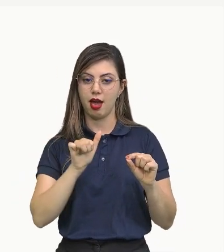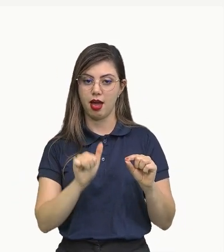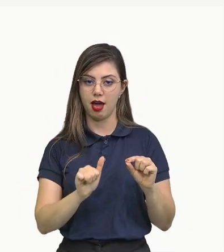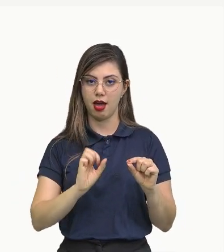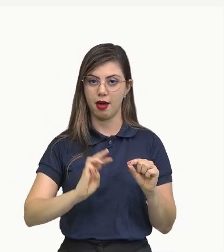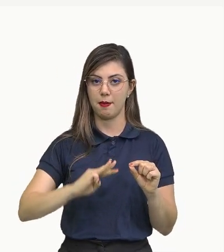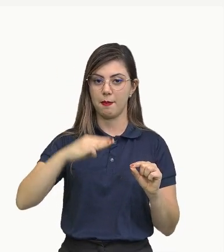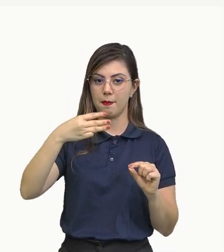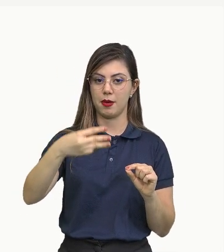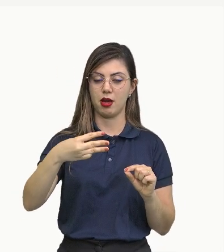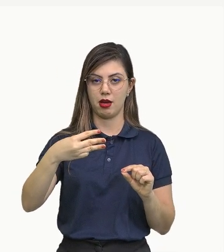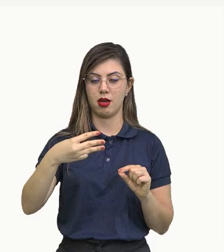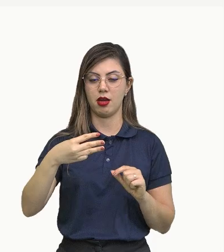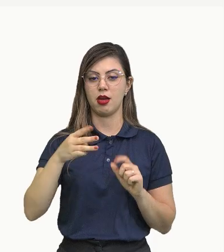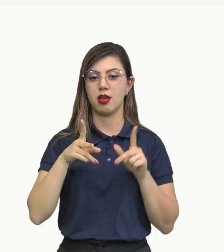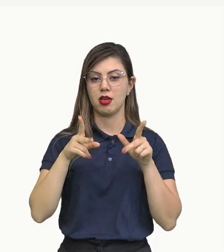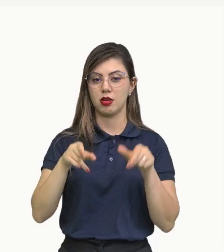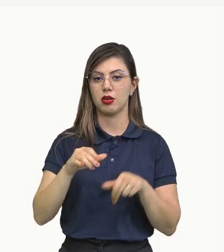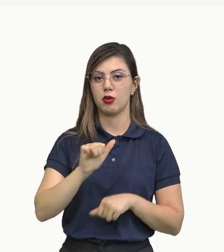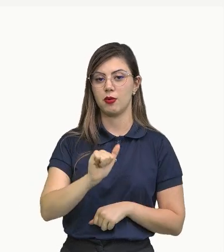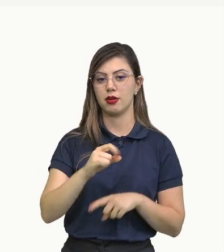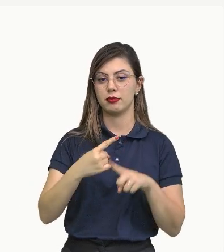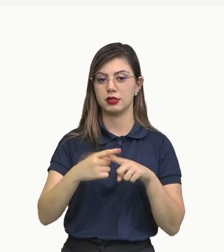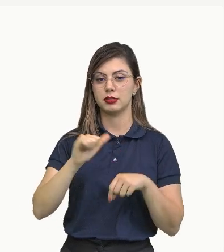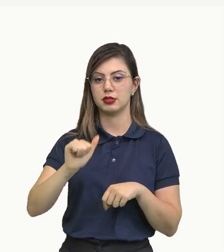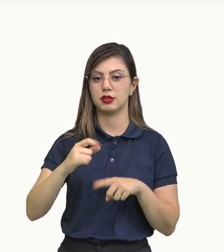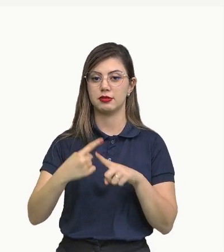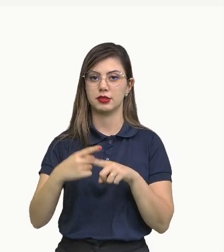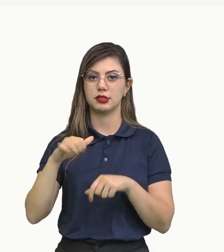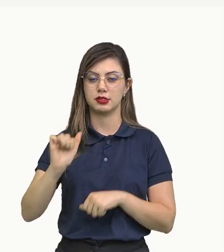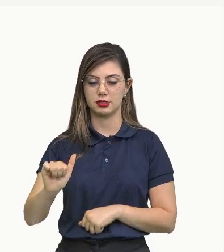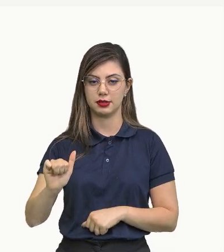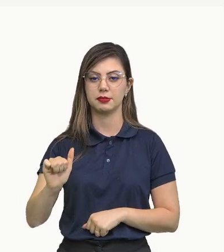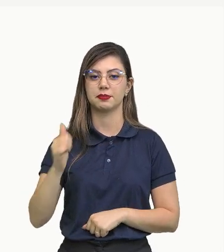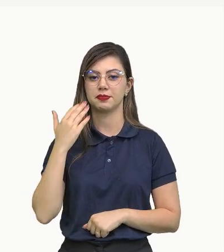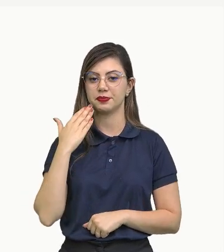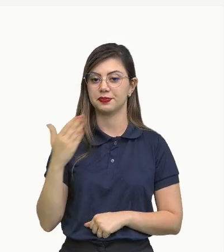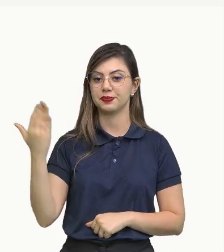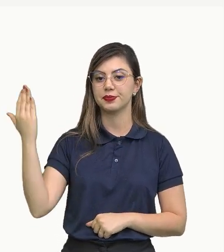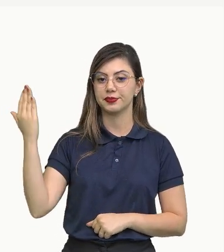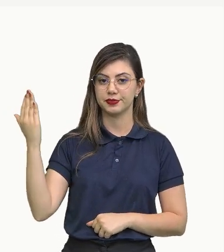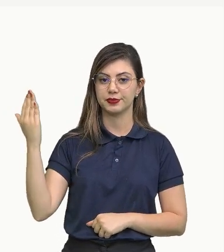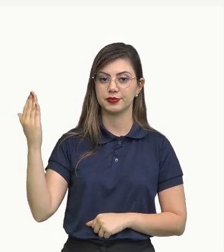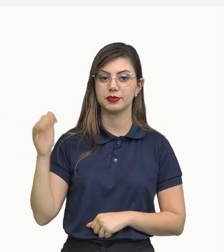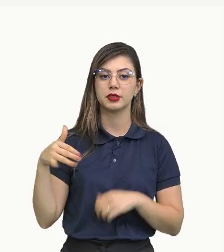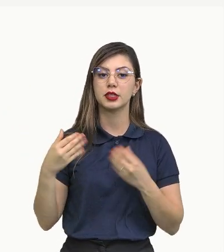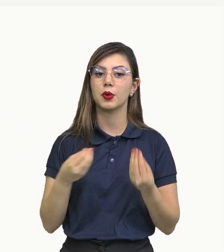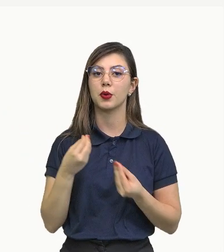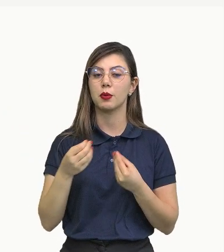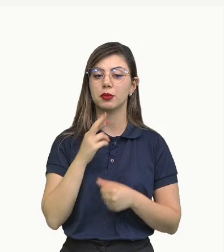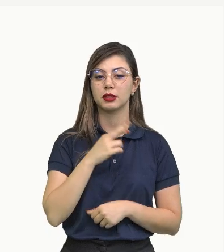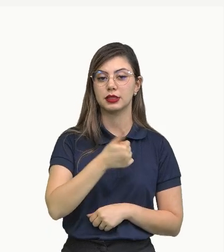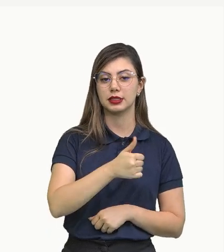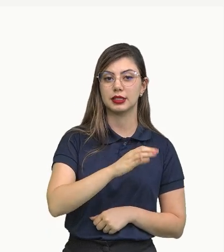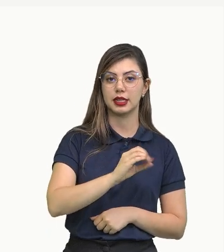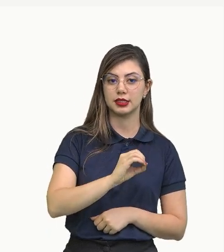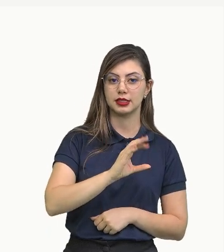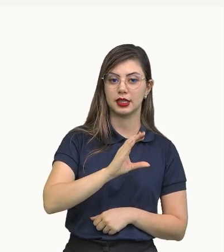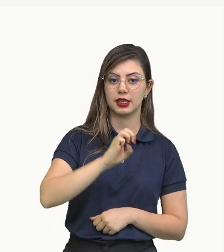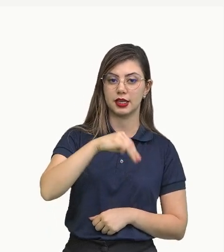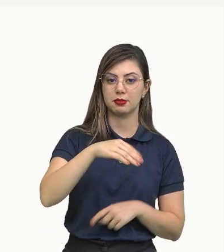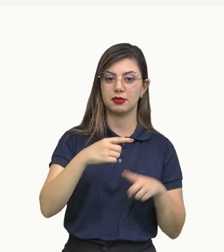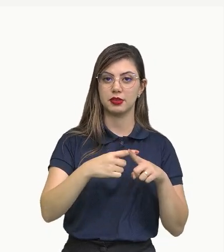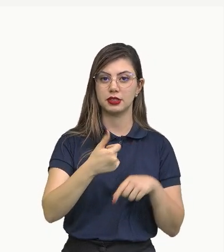a aresta multiplicada por ela mesma aí 3 vezes, nós vamos ter 10 centímetros multiplicado por